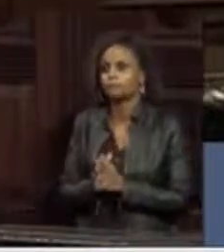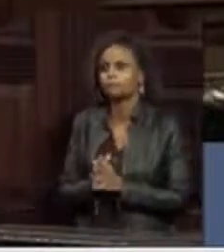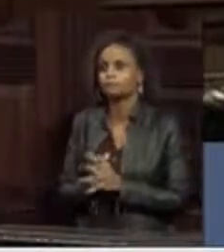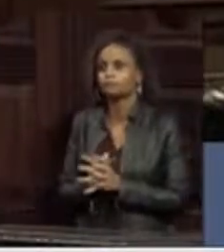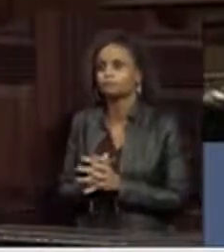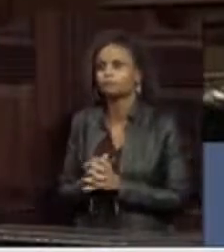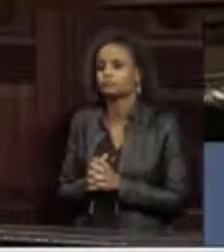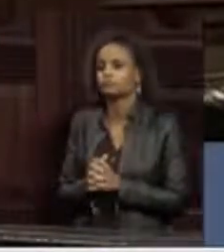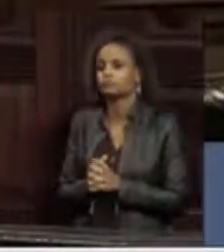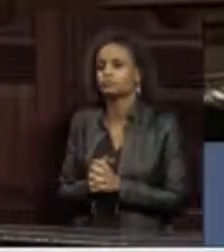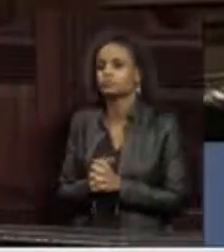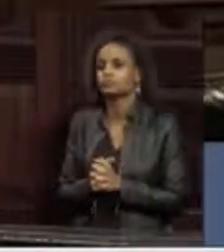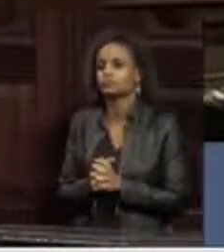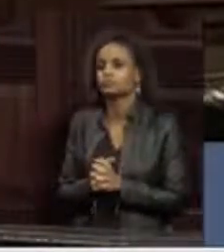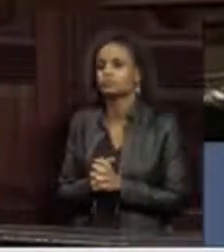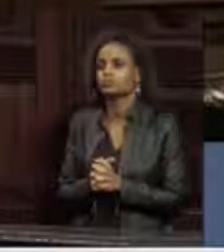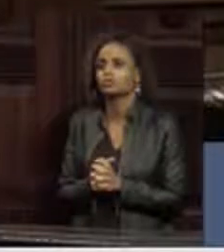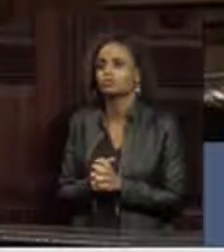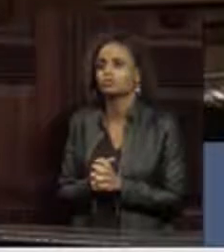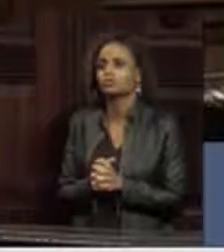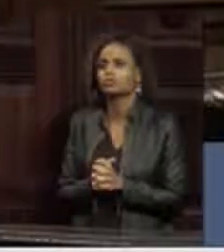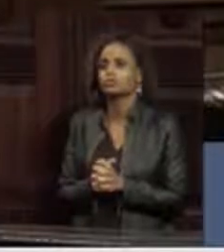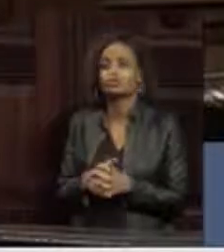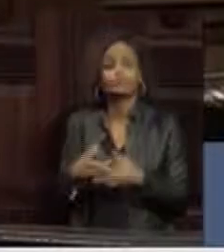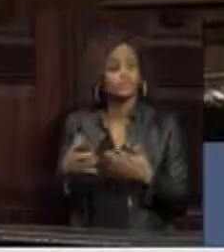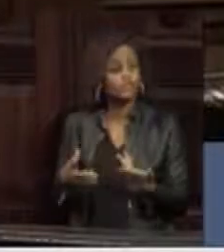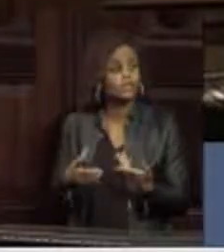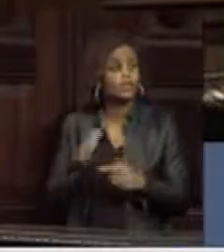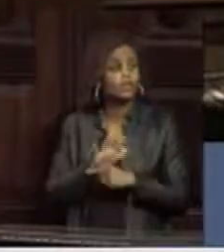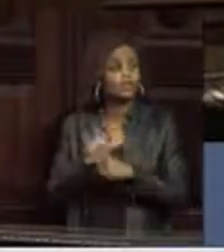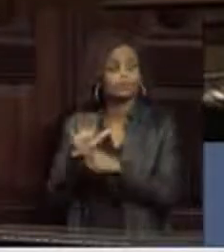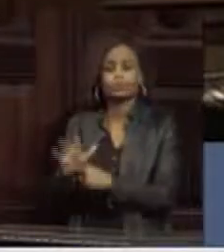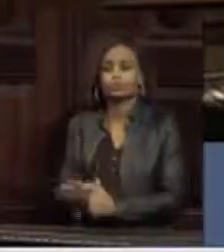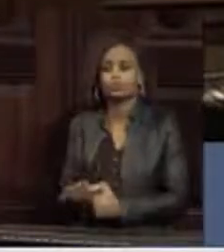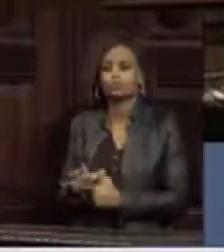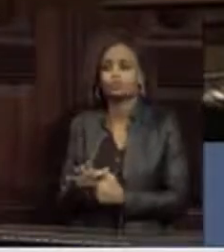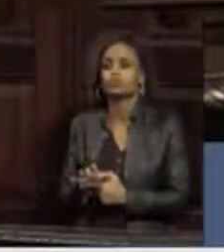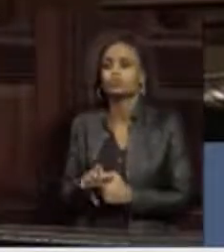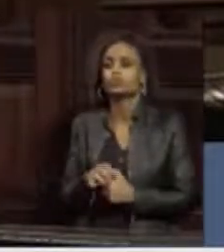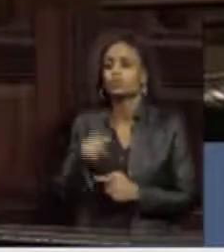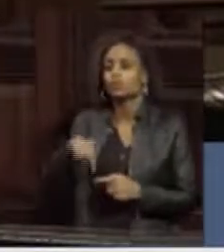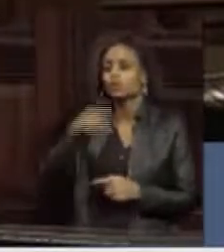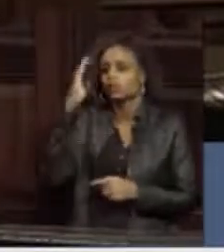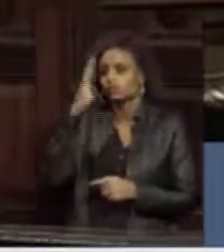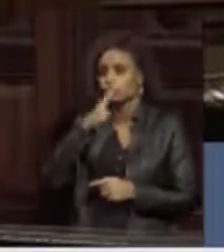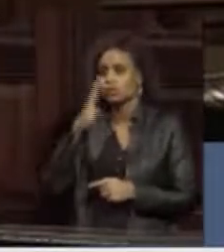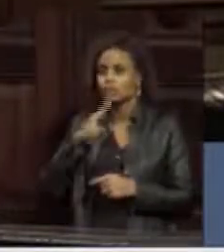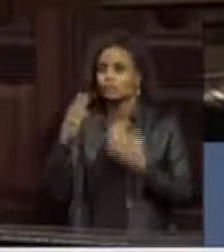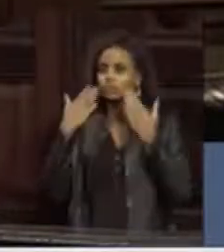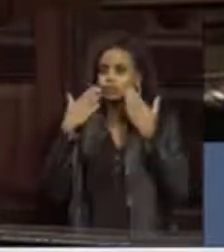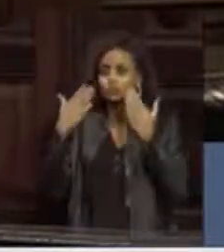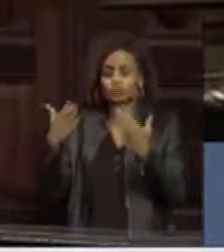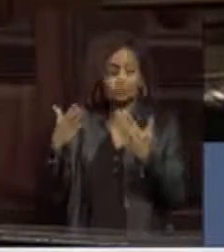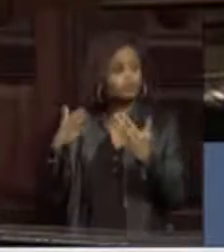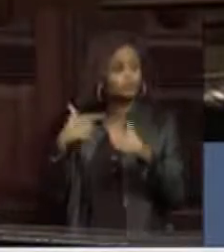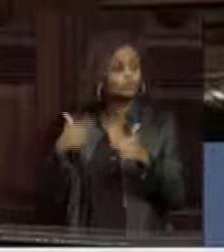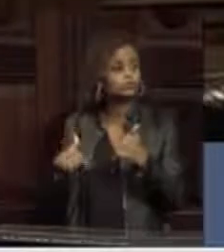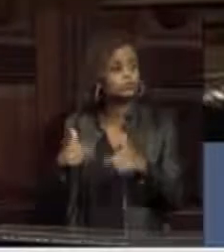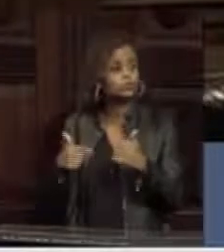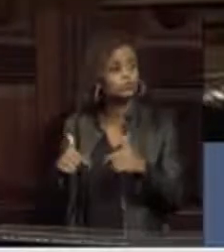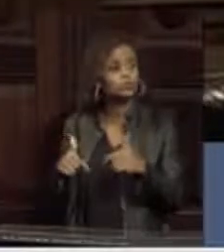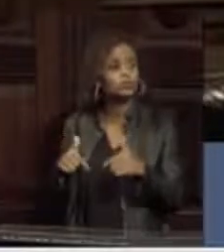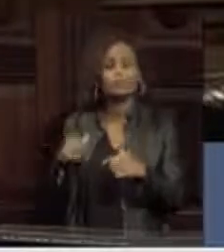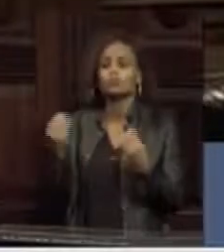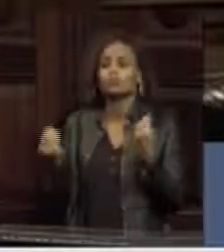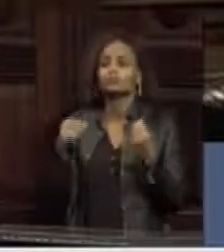houvesse ao país uma demonstração, a partir de um trabalho dessa Casa Legislativa, muito